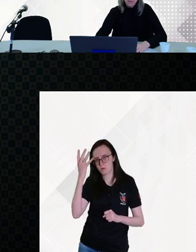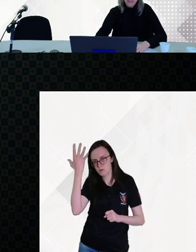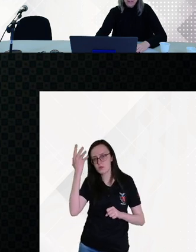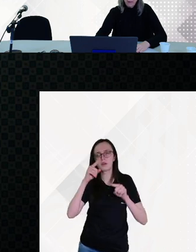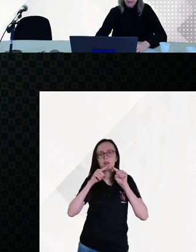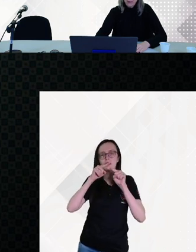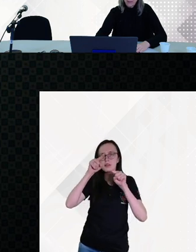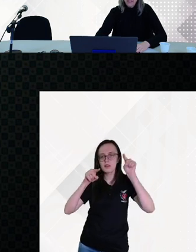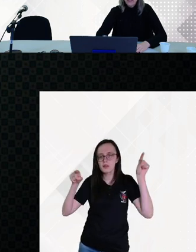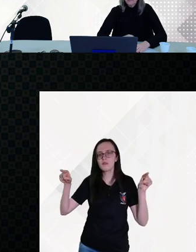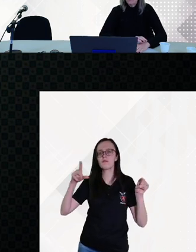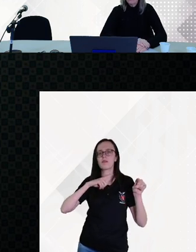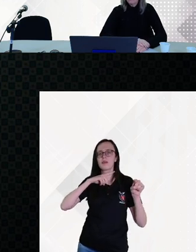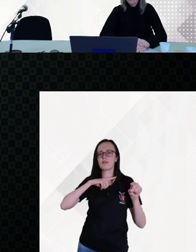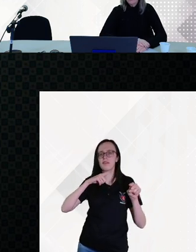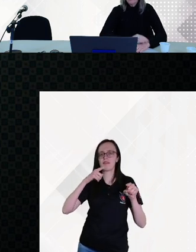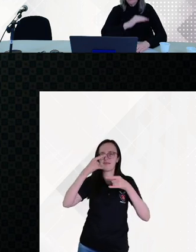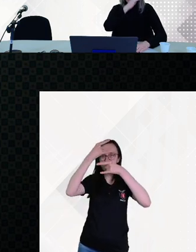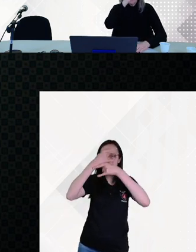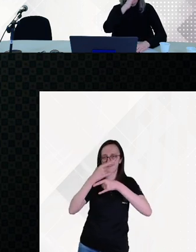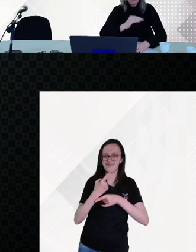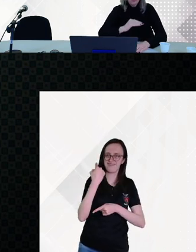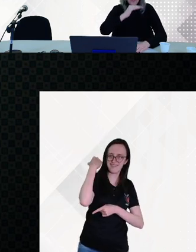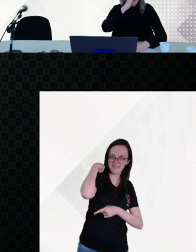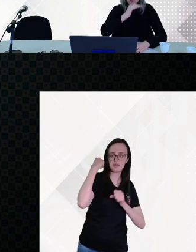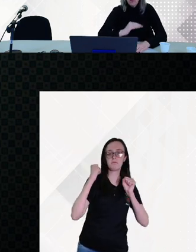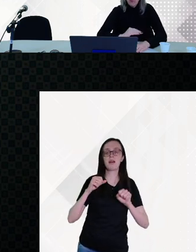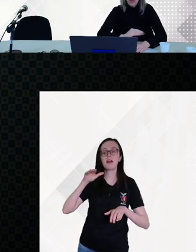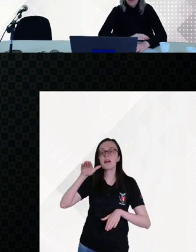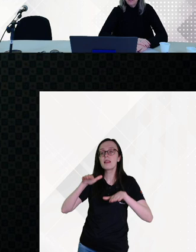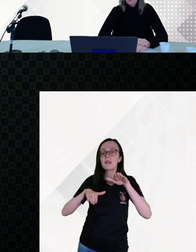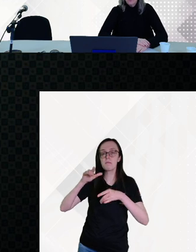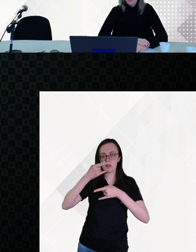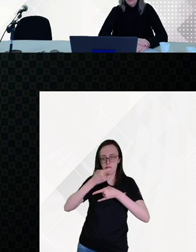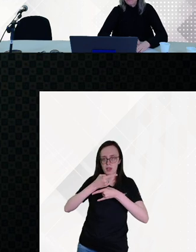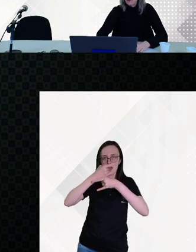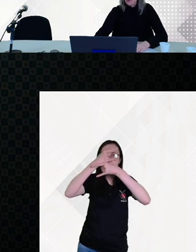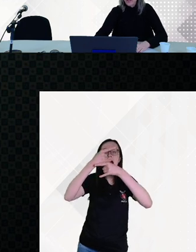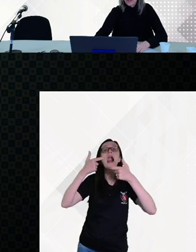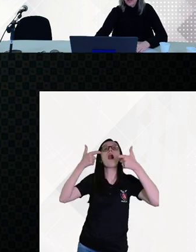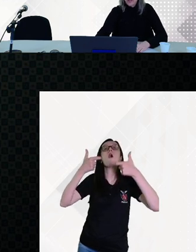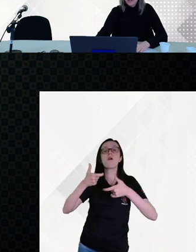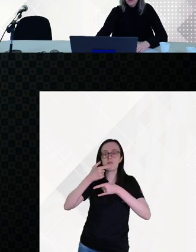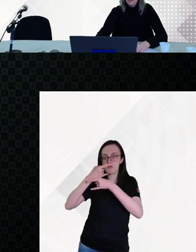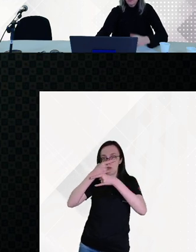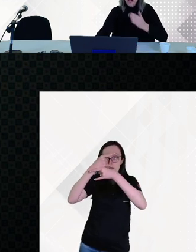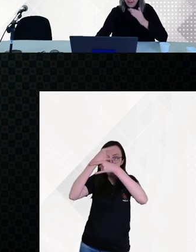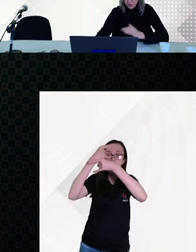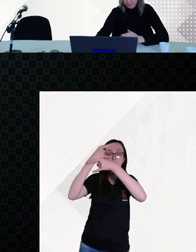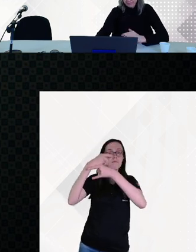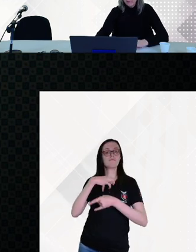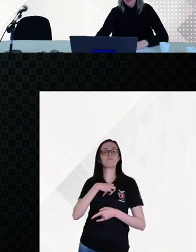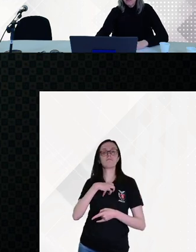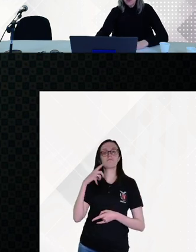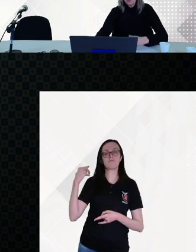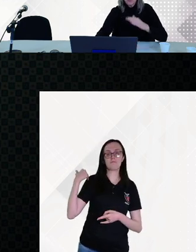dessa medula espinhal. Tá? Então, dependendo da altura que isso ocorra, vai ocorrer a